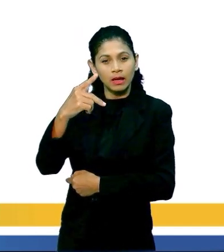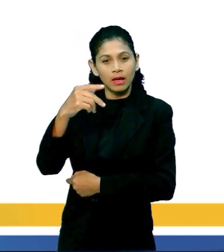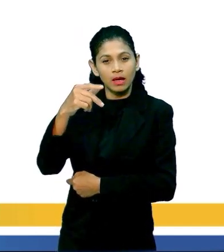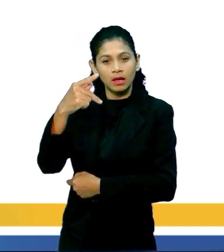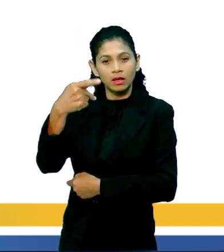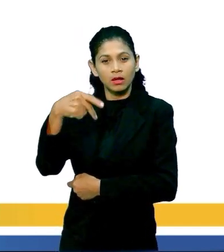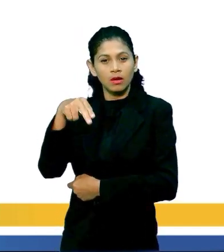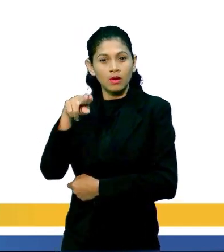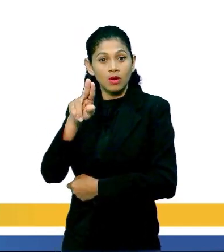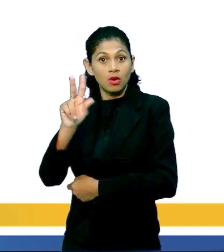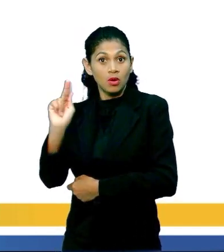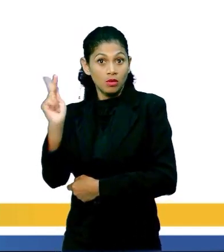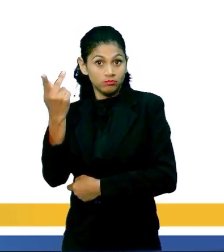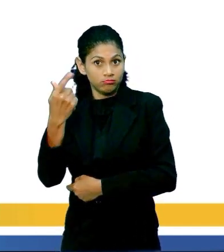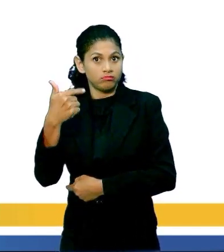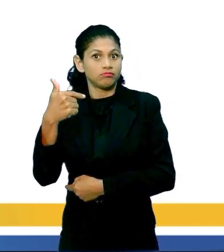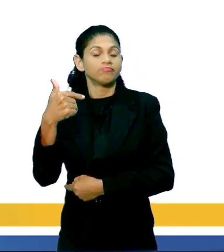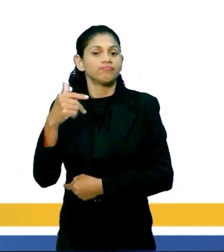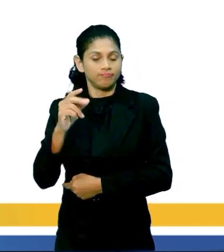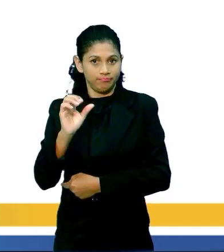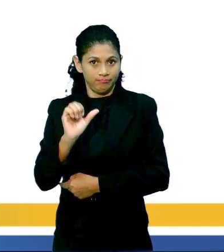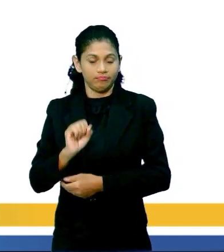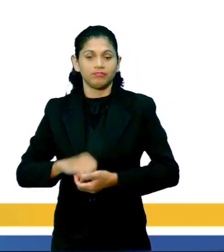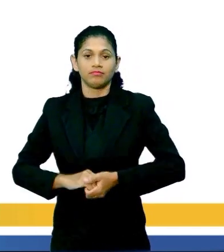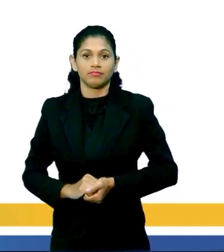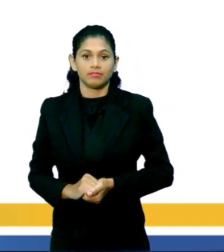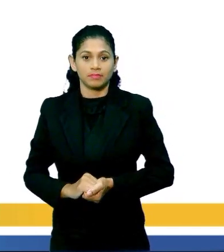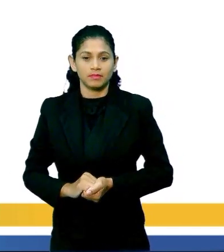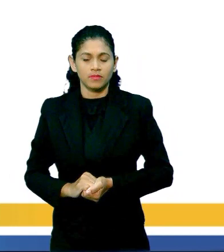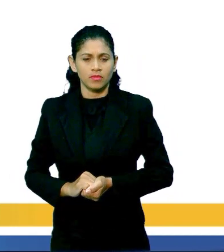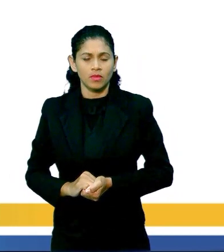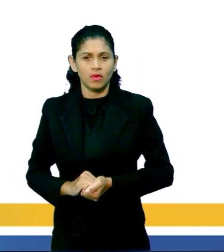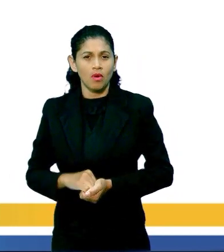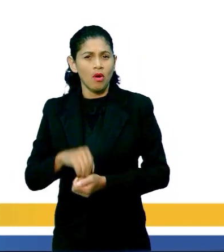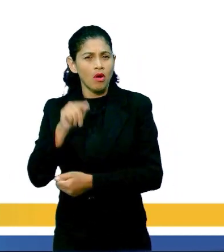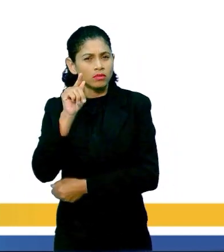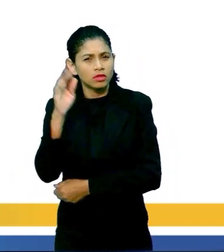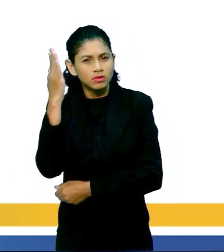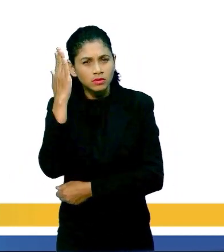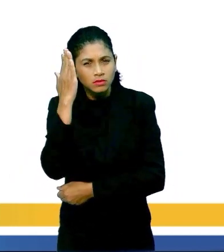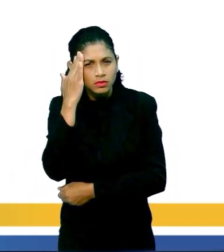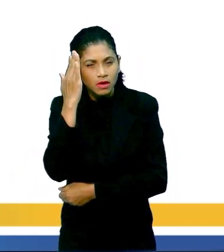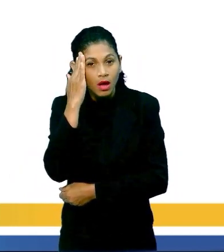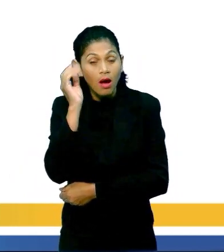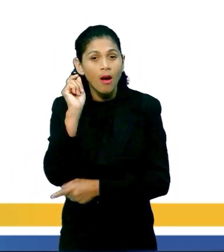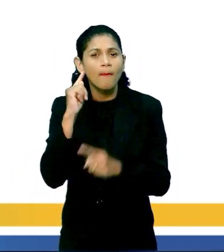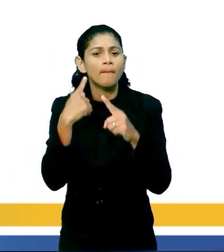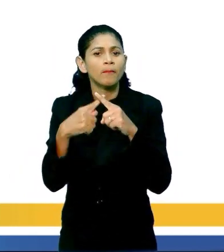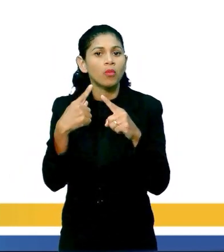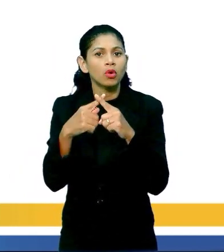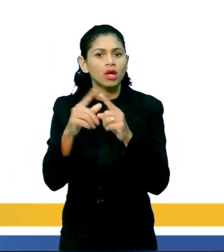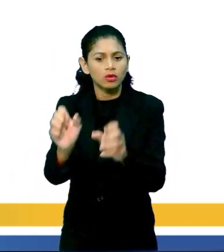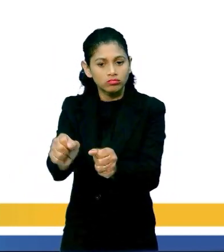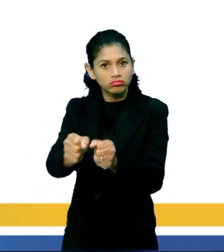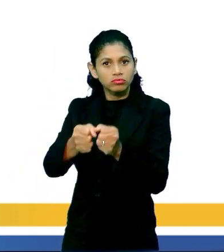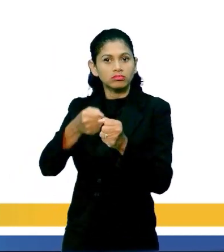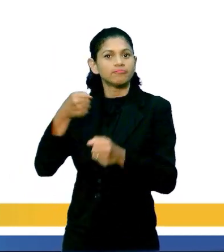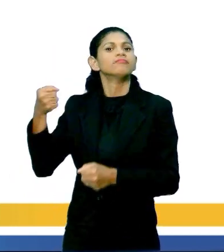E a pessoa não está conseguindo abrir a porta. Você saberia dizer por que ela não está conseguindo abrir?